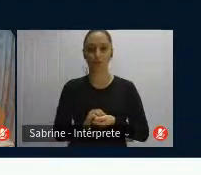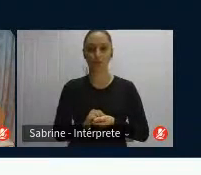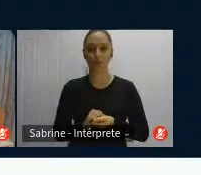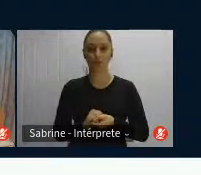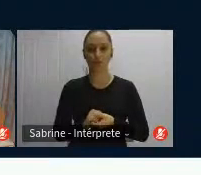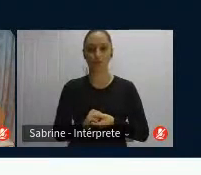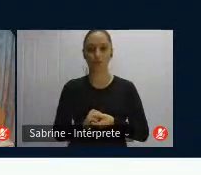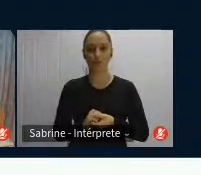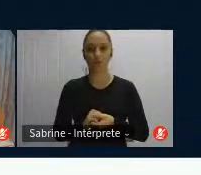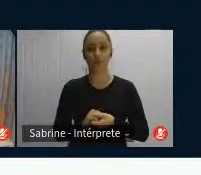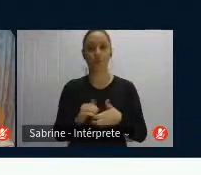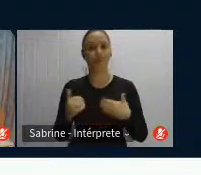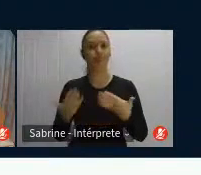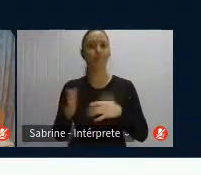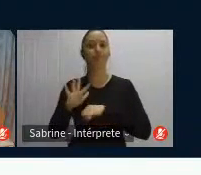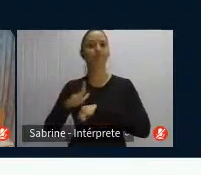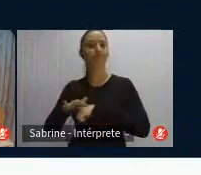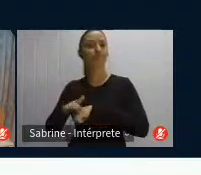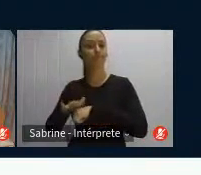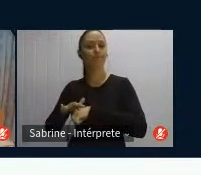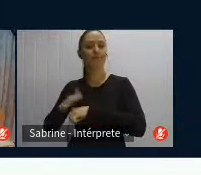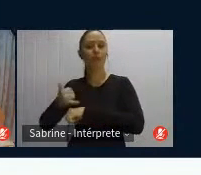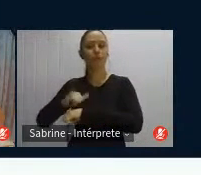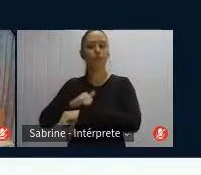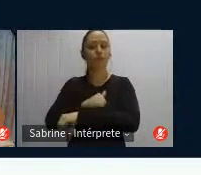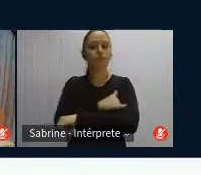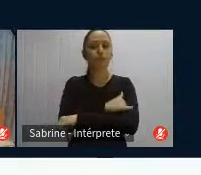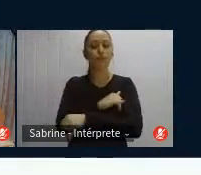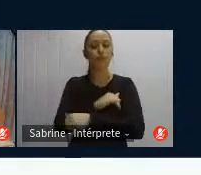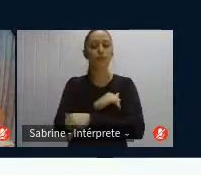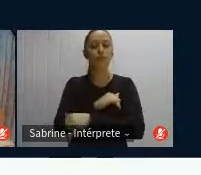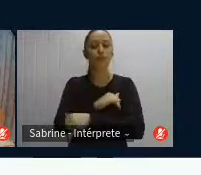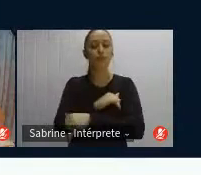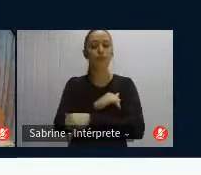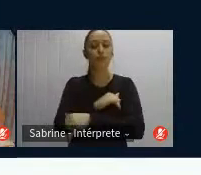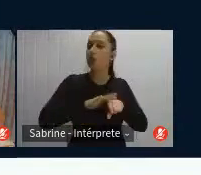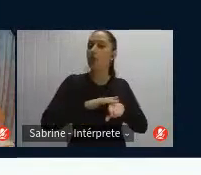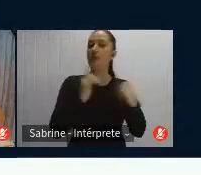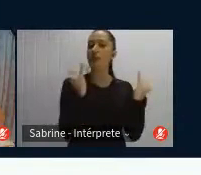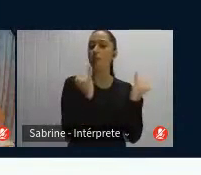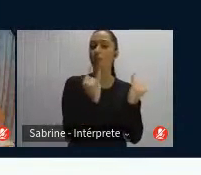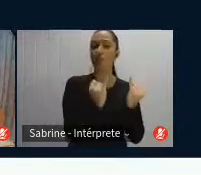a obesidade, né, a desnutrição e